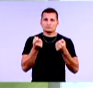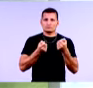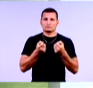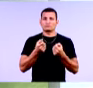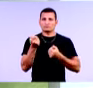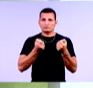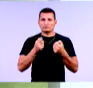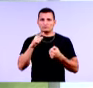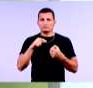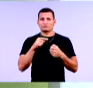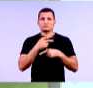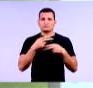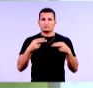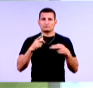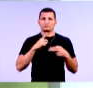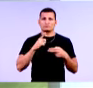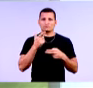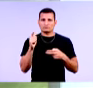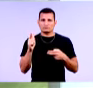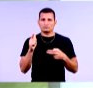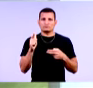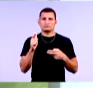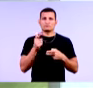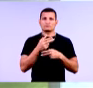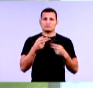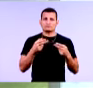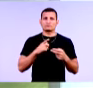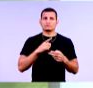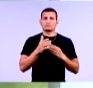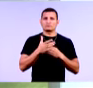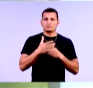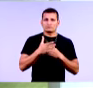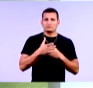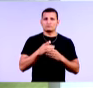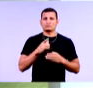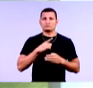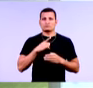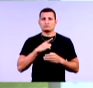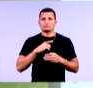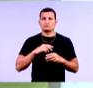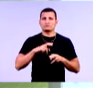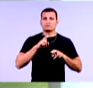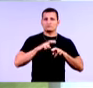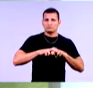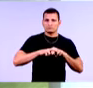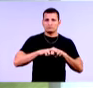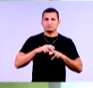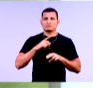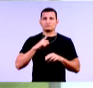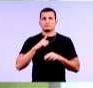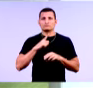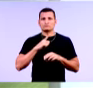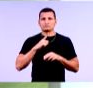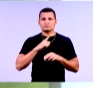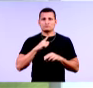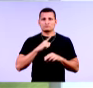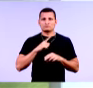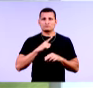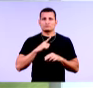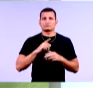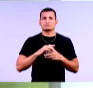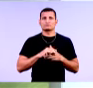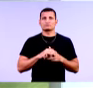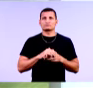que é composto de outros objetos. O carro é composto de um motor, o carro é composto por um assento, o carro é composto por um escapamento, o